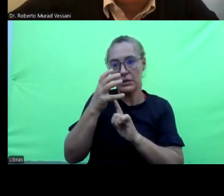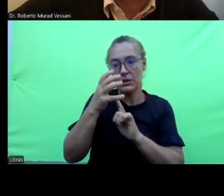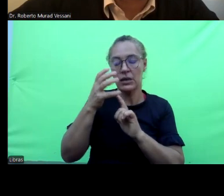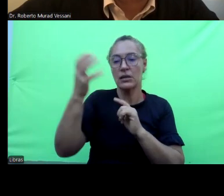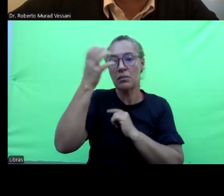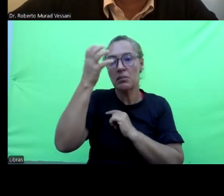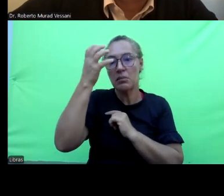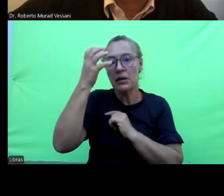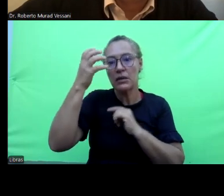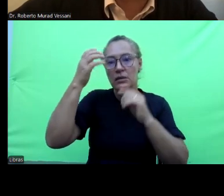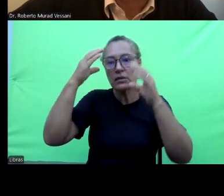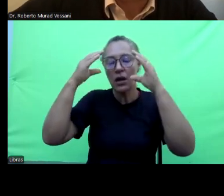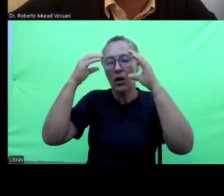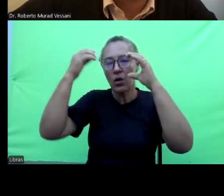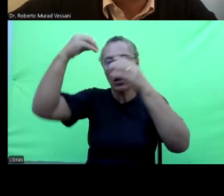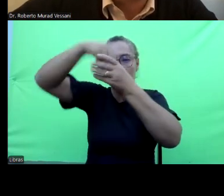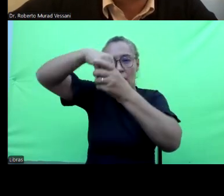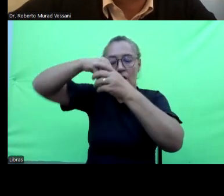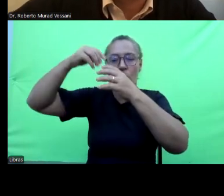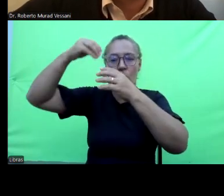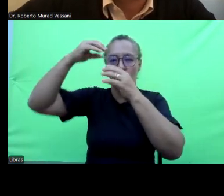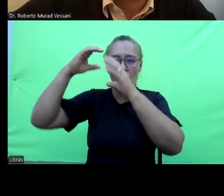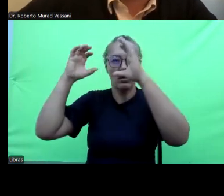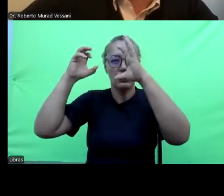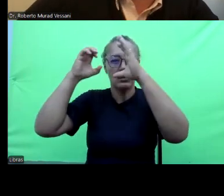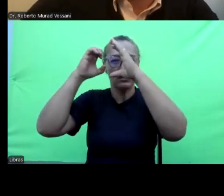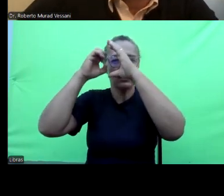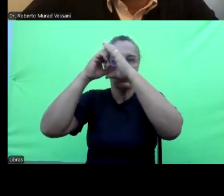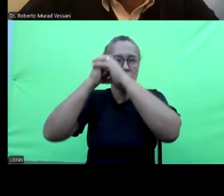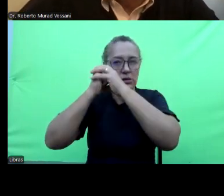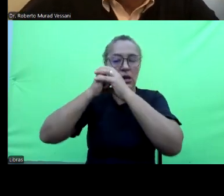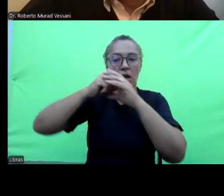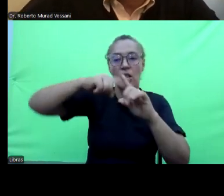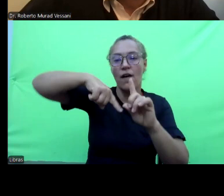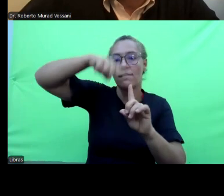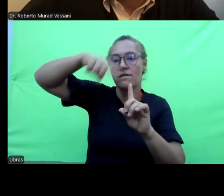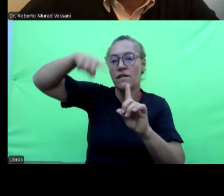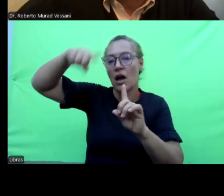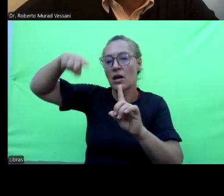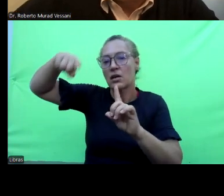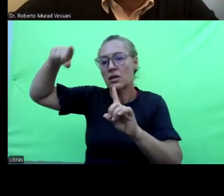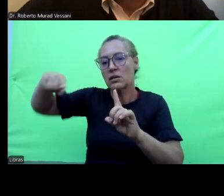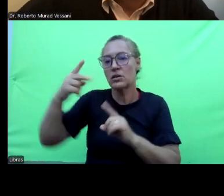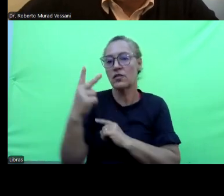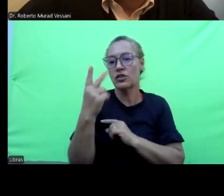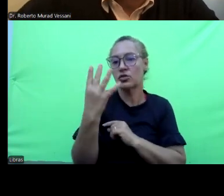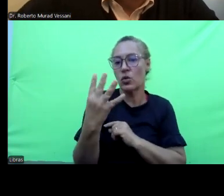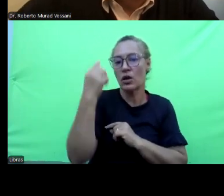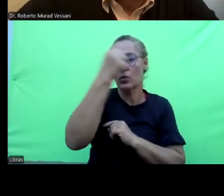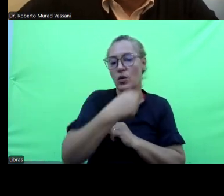verdade, ela sofre uma variação nas 24 horas. Como vocês estão vendo nesse gráfico